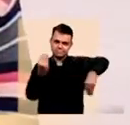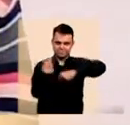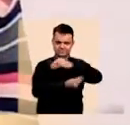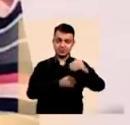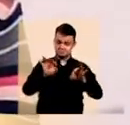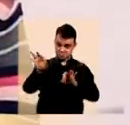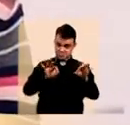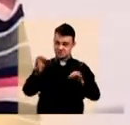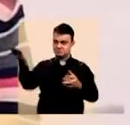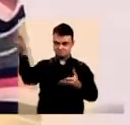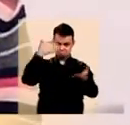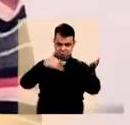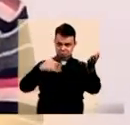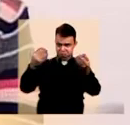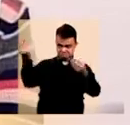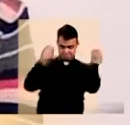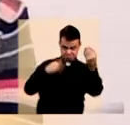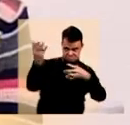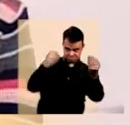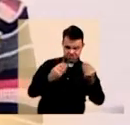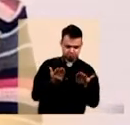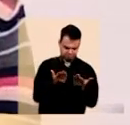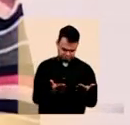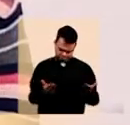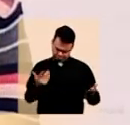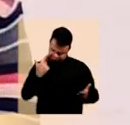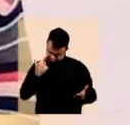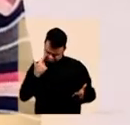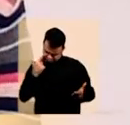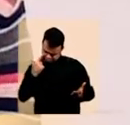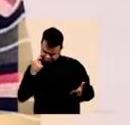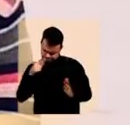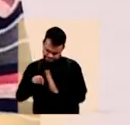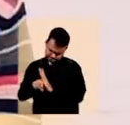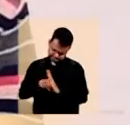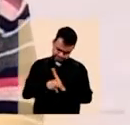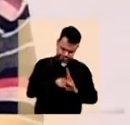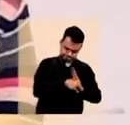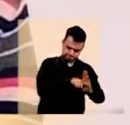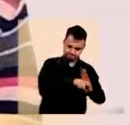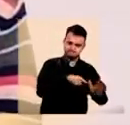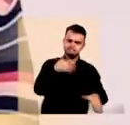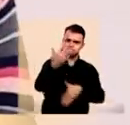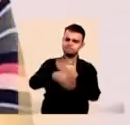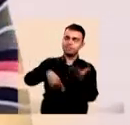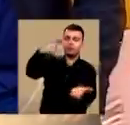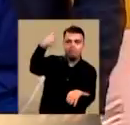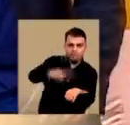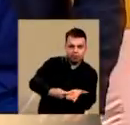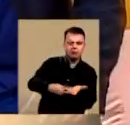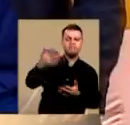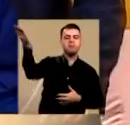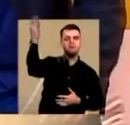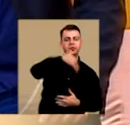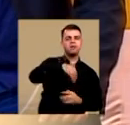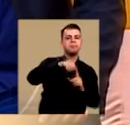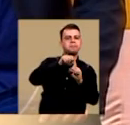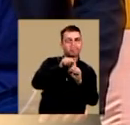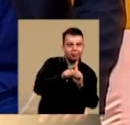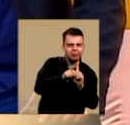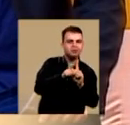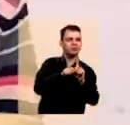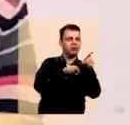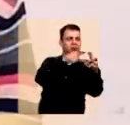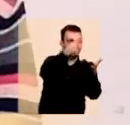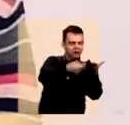os projetos, a gente analisa aqueles projetos e entra em contato assim para agendar, cada mês é